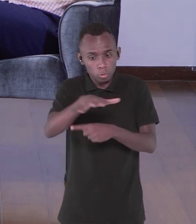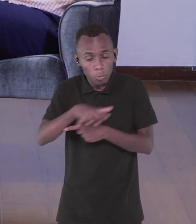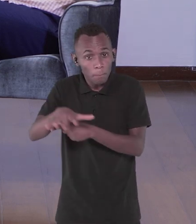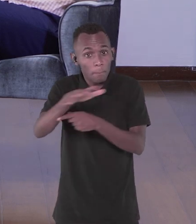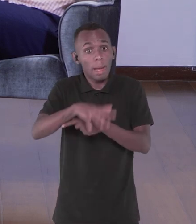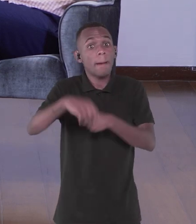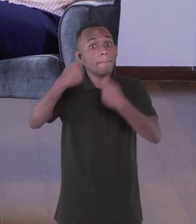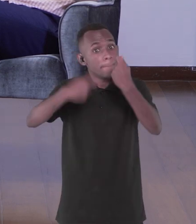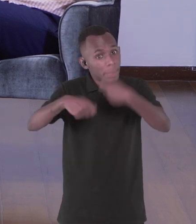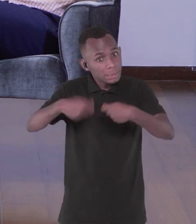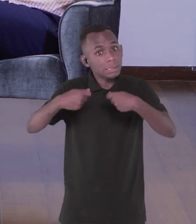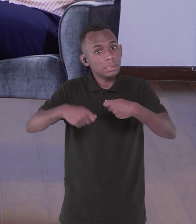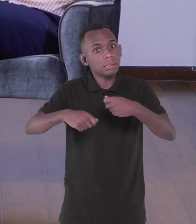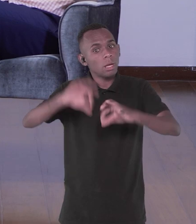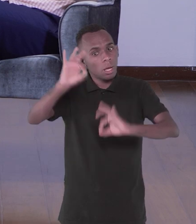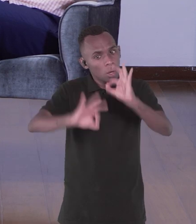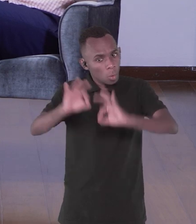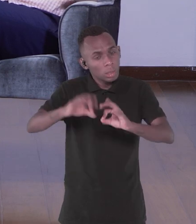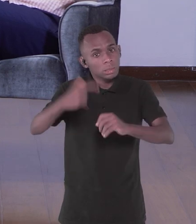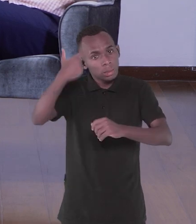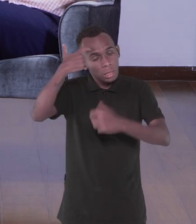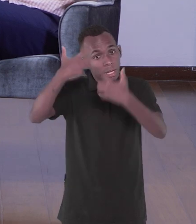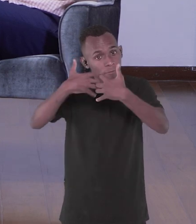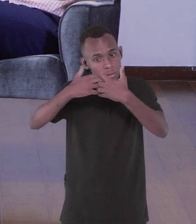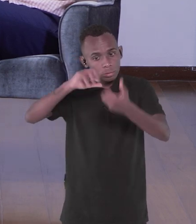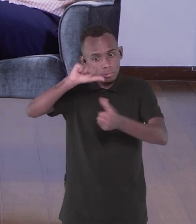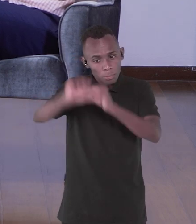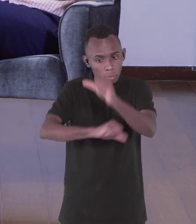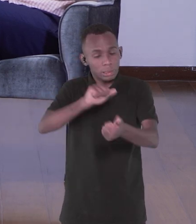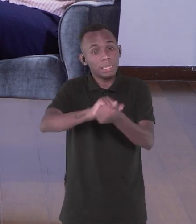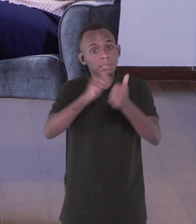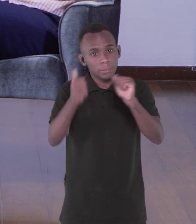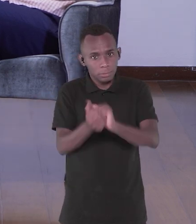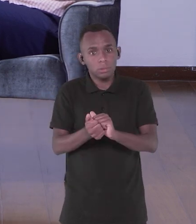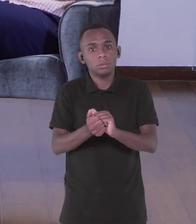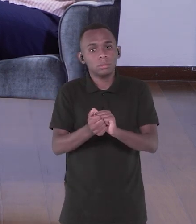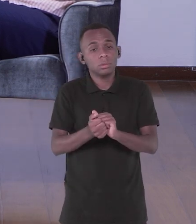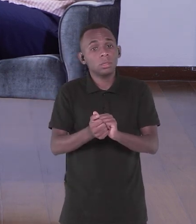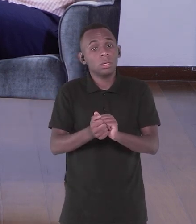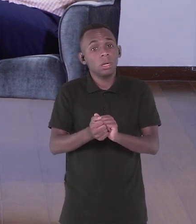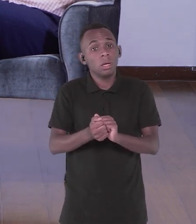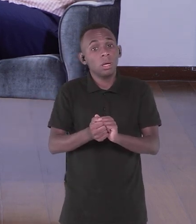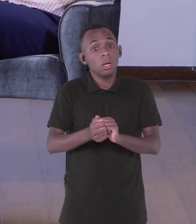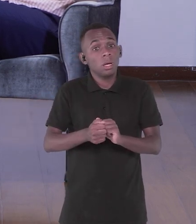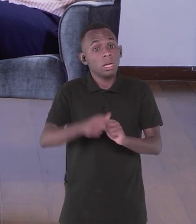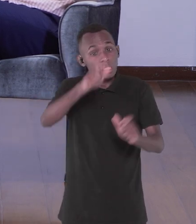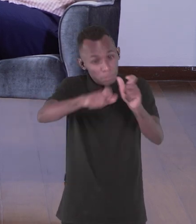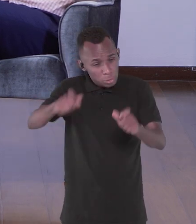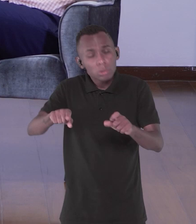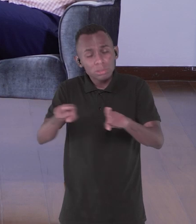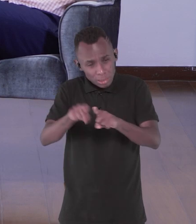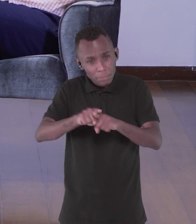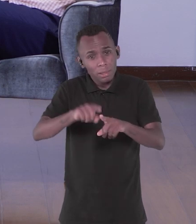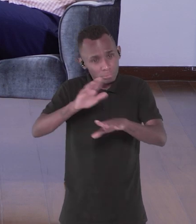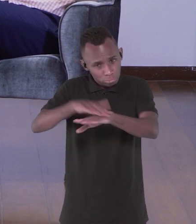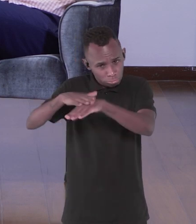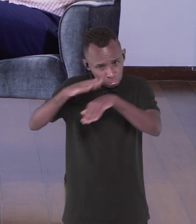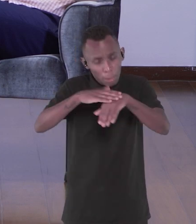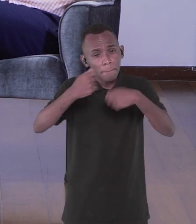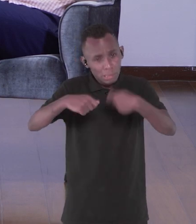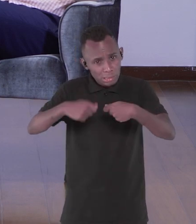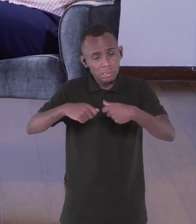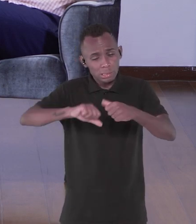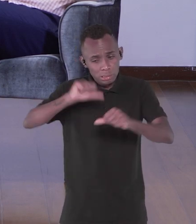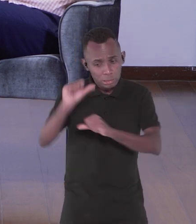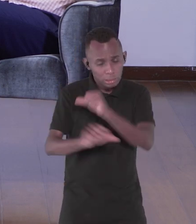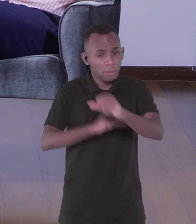sim repensar ou reinventar. Eu, pessoalmente, também acho que o indivíduo também tem que passar por essa reflexão. Mas aí cada um lida de